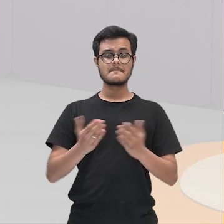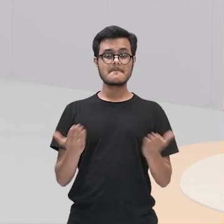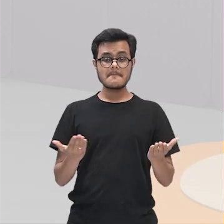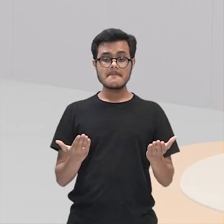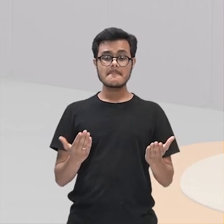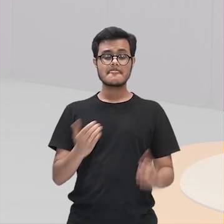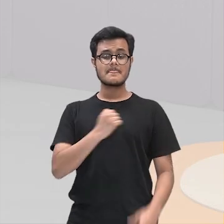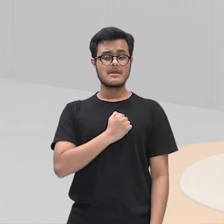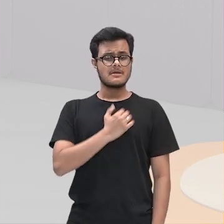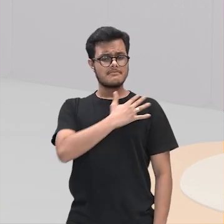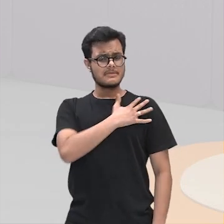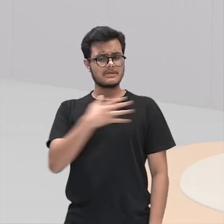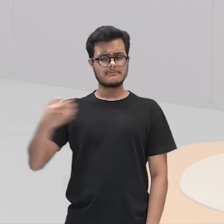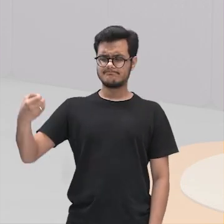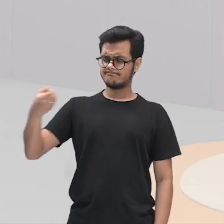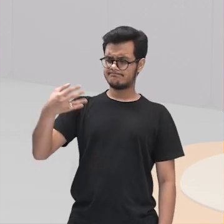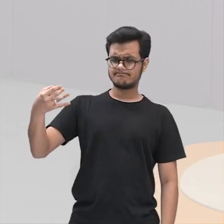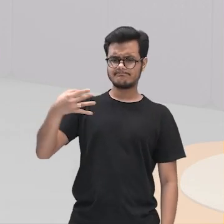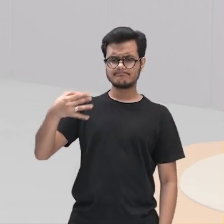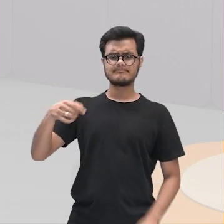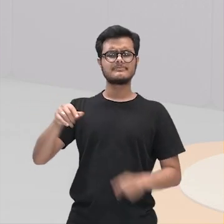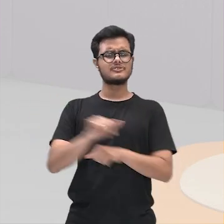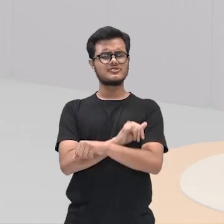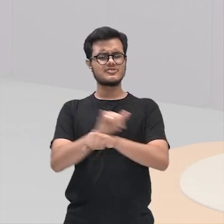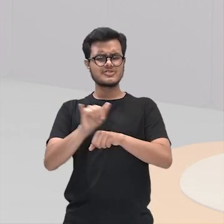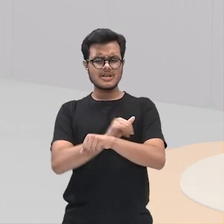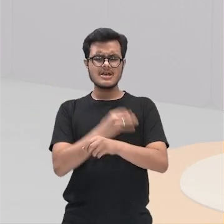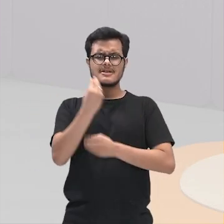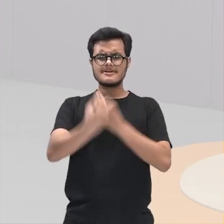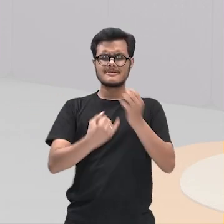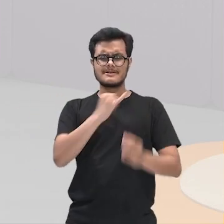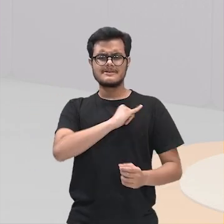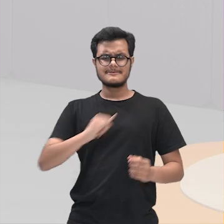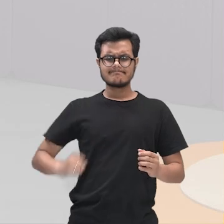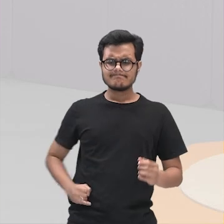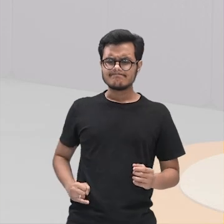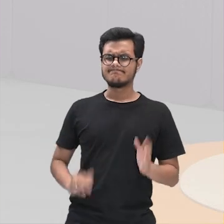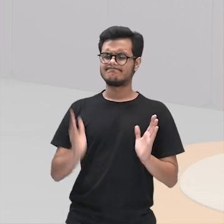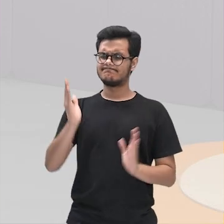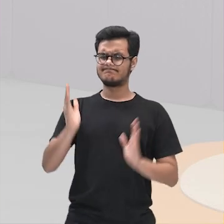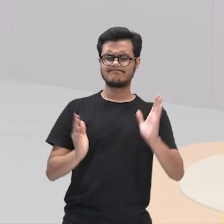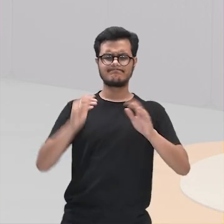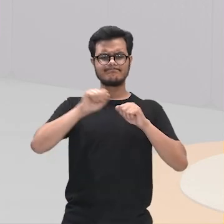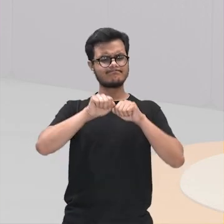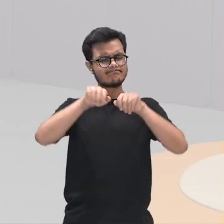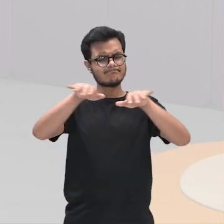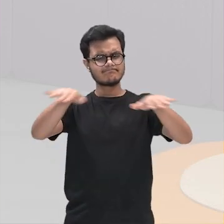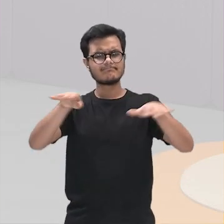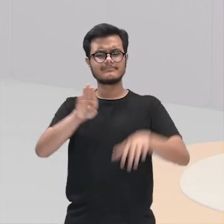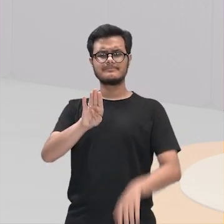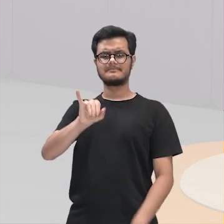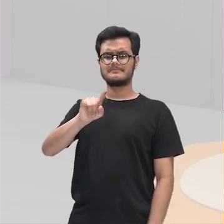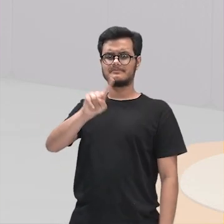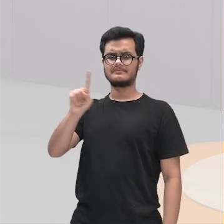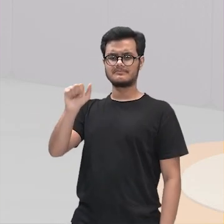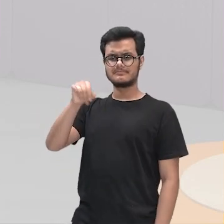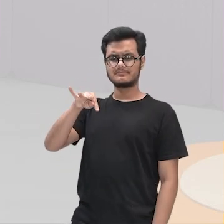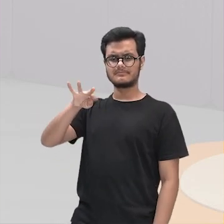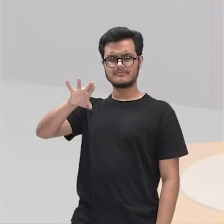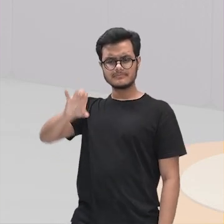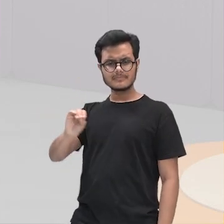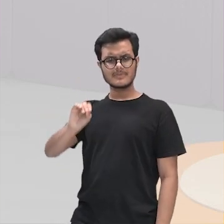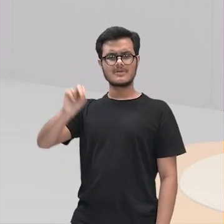também inovações militares, porque estratégias militares e táticas desenvolvidas pelos bizantinos, como o